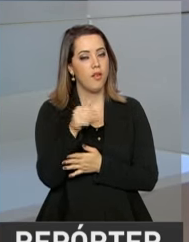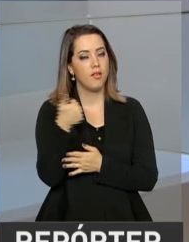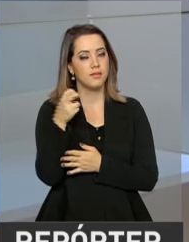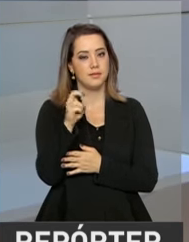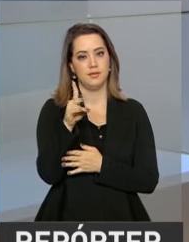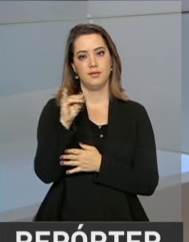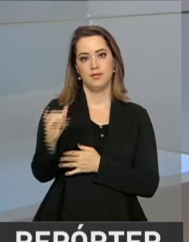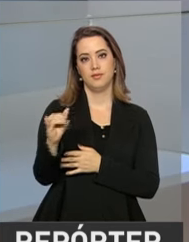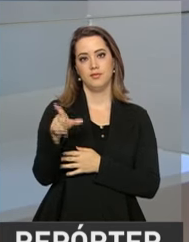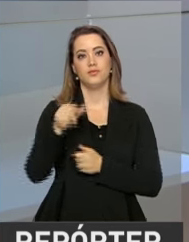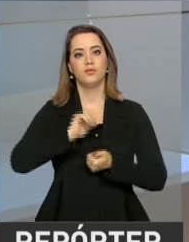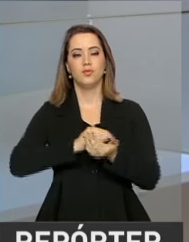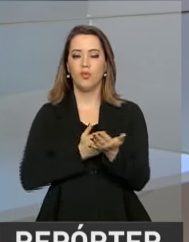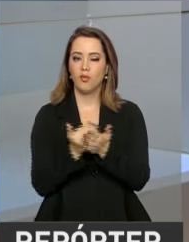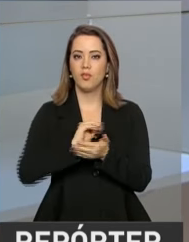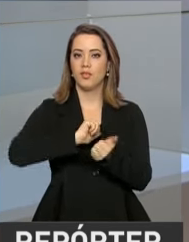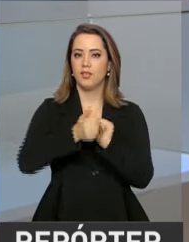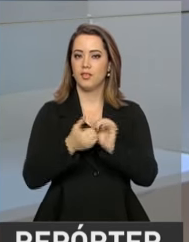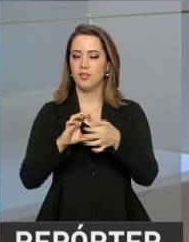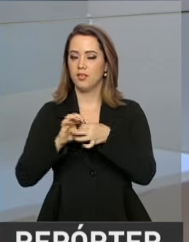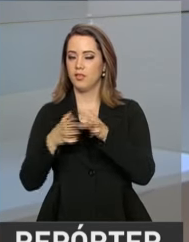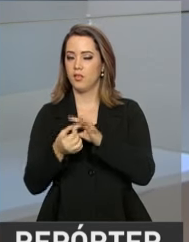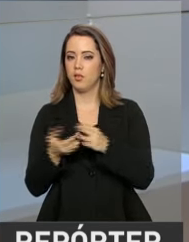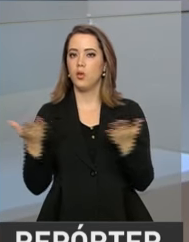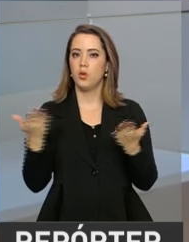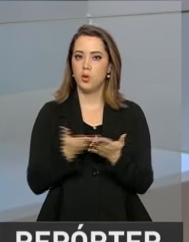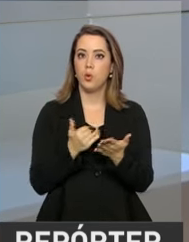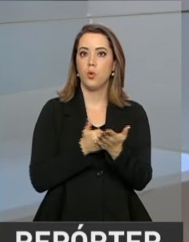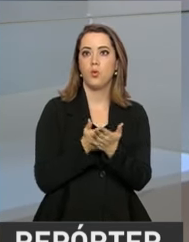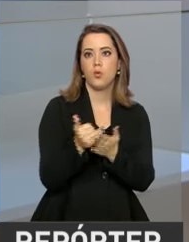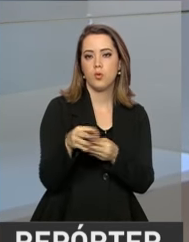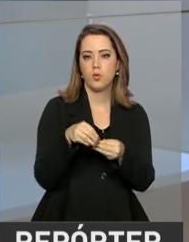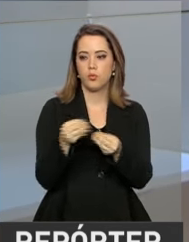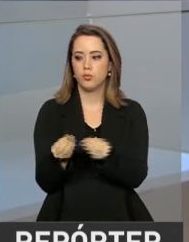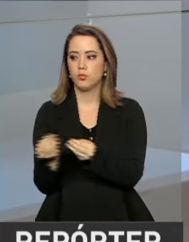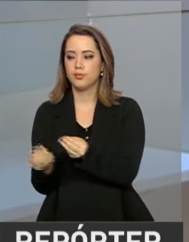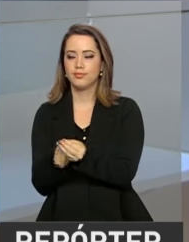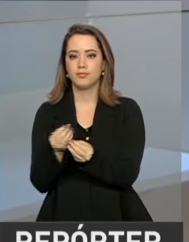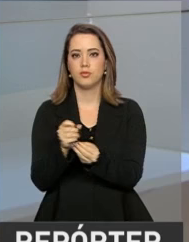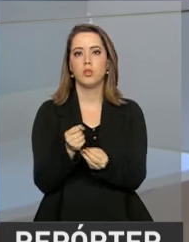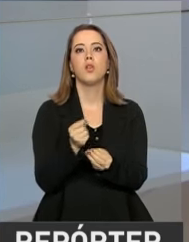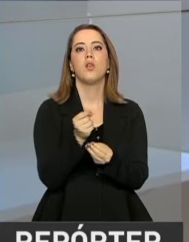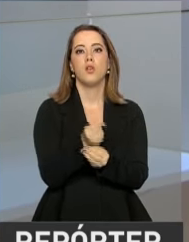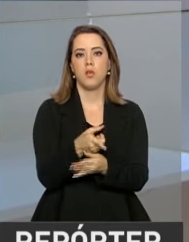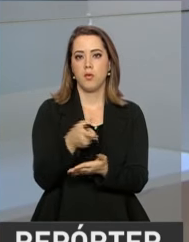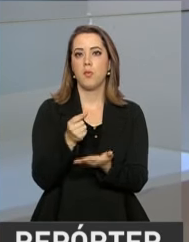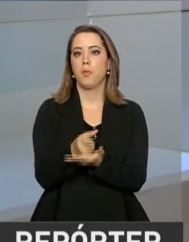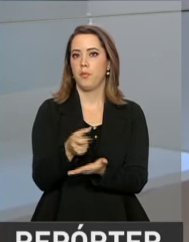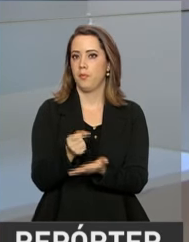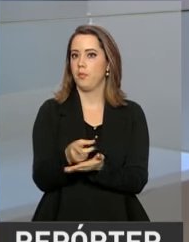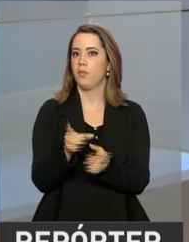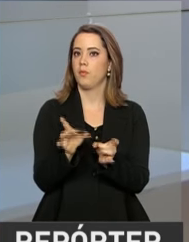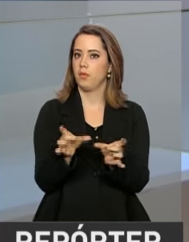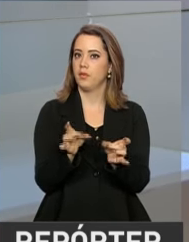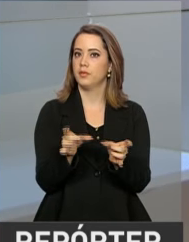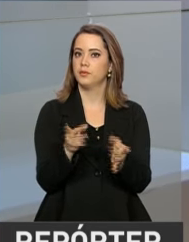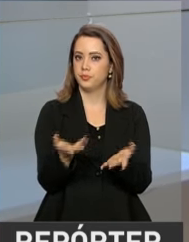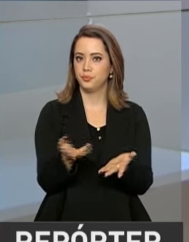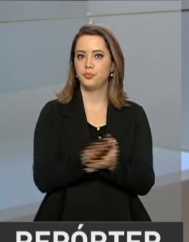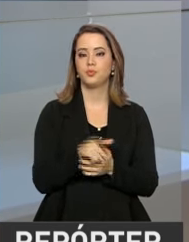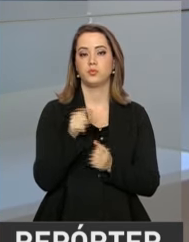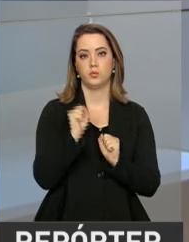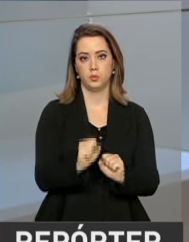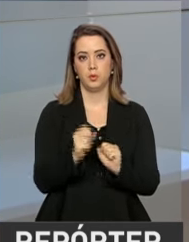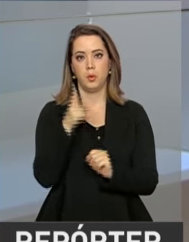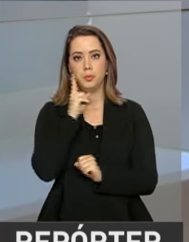Olimpíadas e hoje sai o último lote de ingressos. Serão 100.000 e o tickets. Para quem quiser assistir aos jogos ou a abertura e